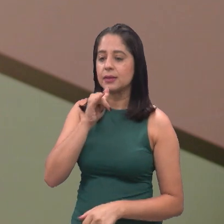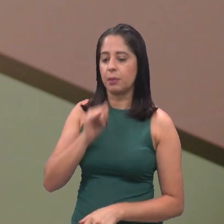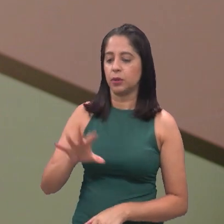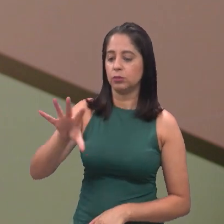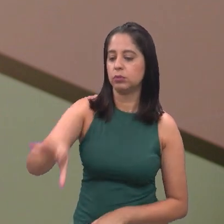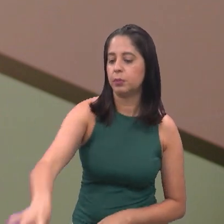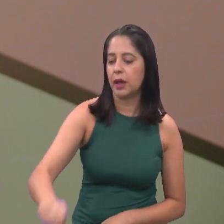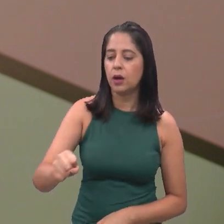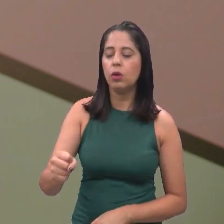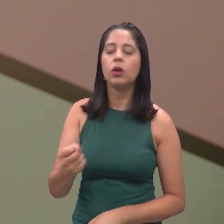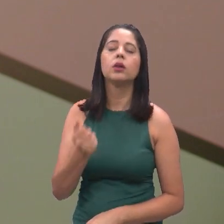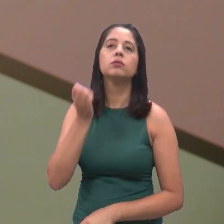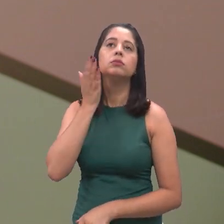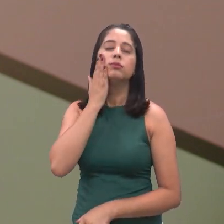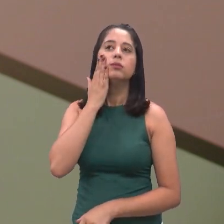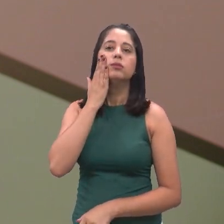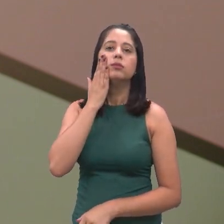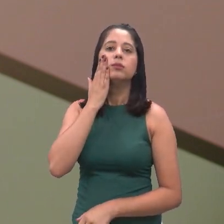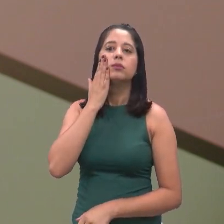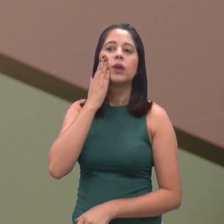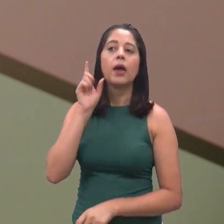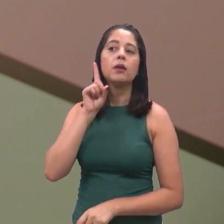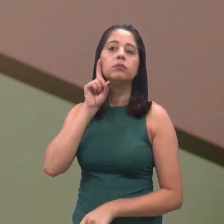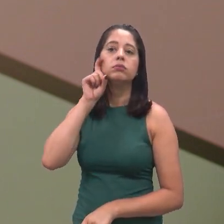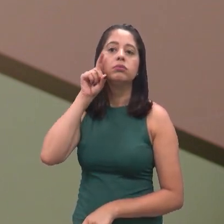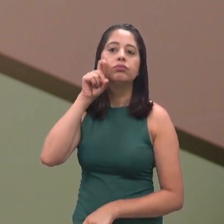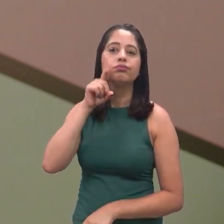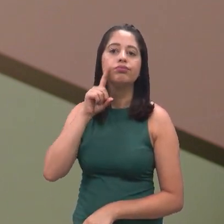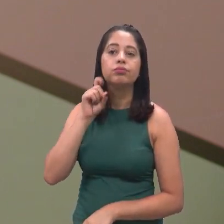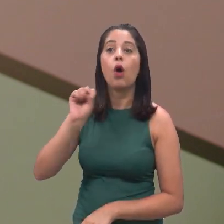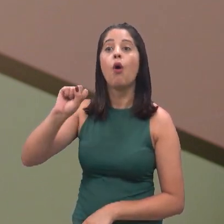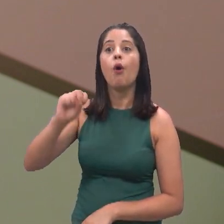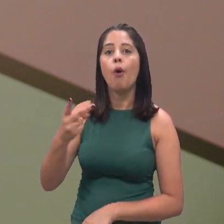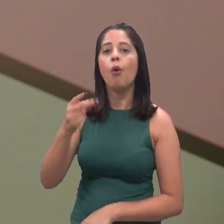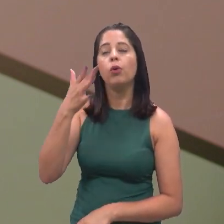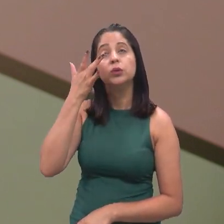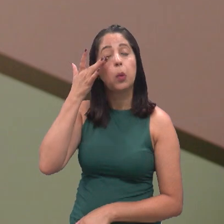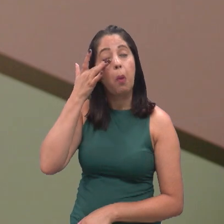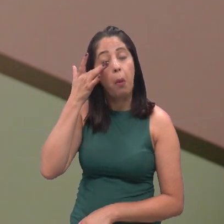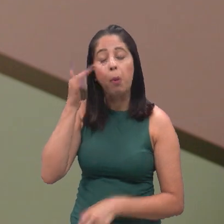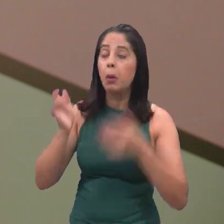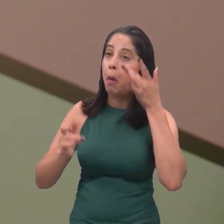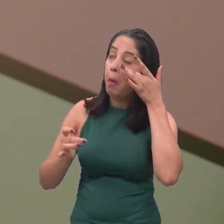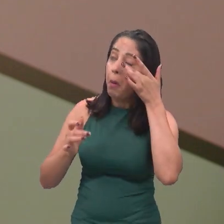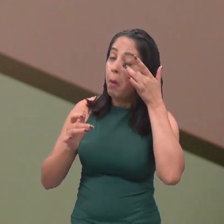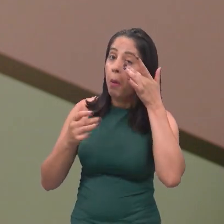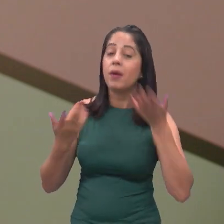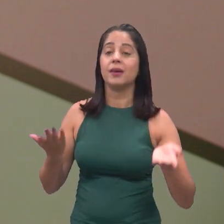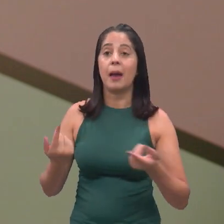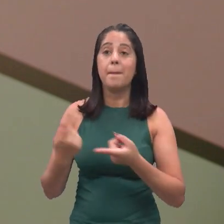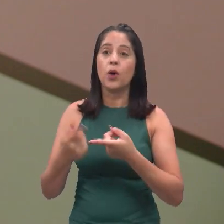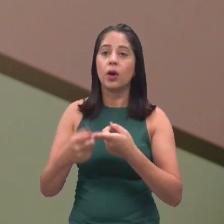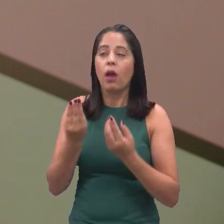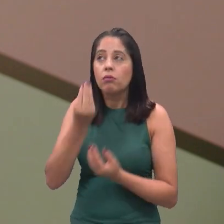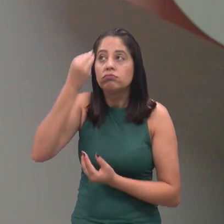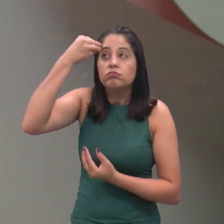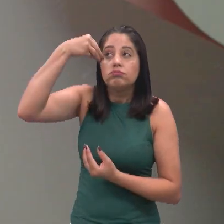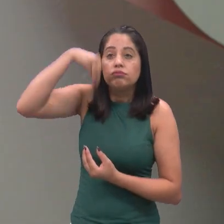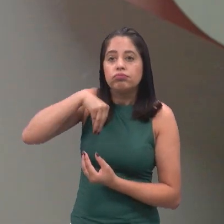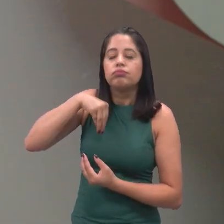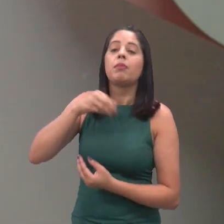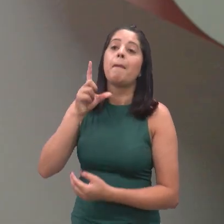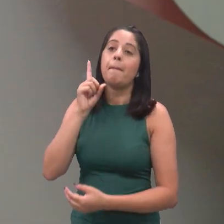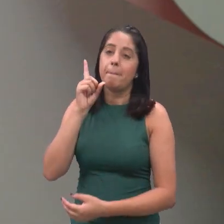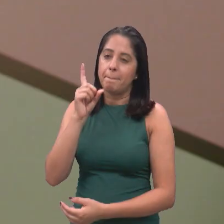esteja contaminado e aí você vai lá e coloca a mão na boca, coloca a mão no olho, no nariz, que são as nossas portas de entrada. Tá. Então, Entendi.